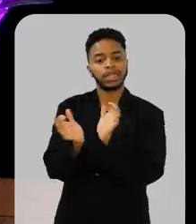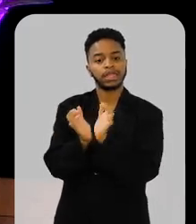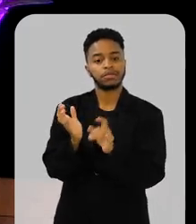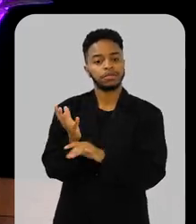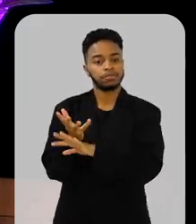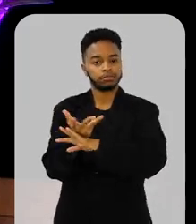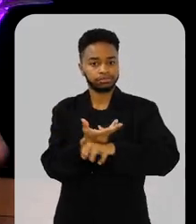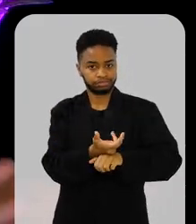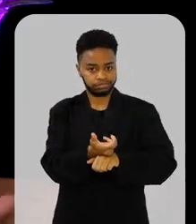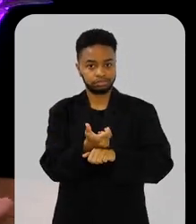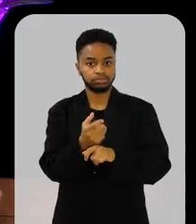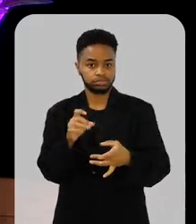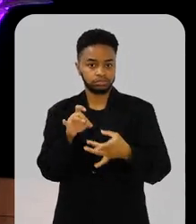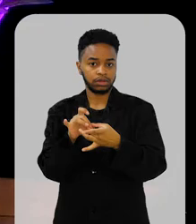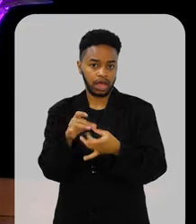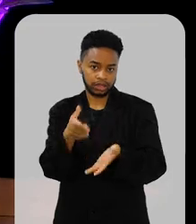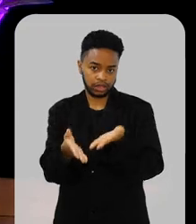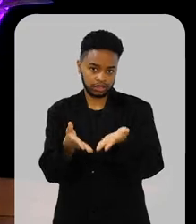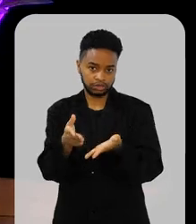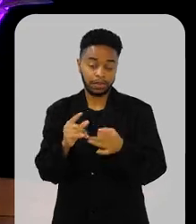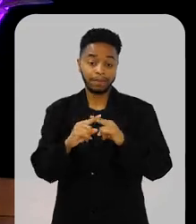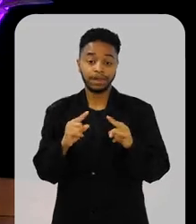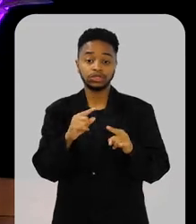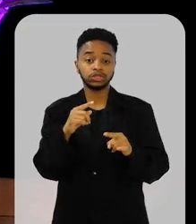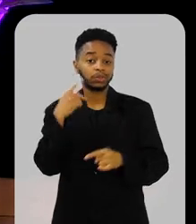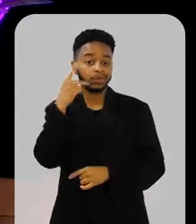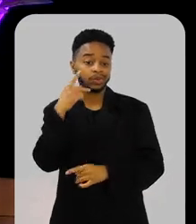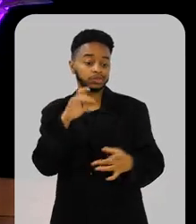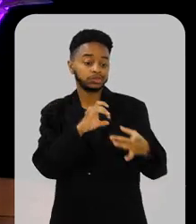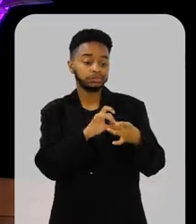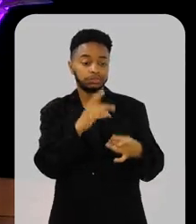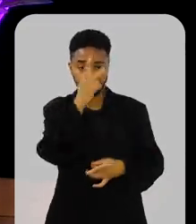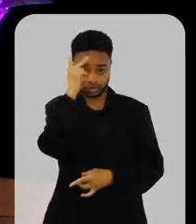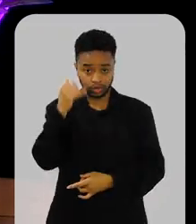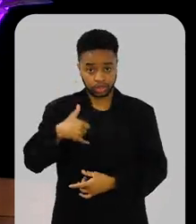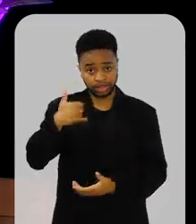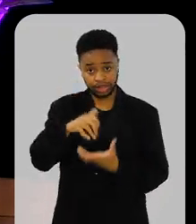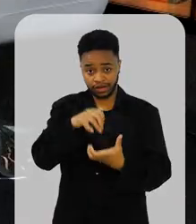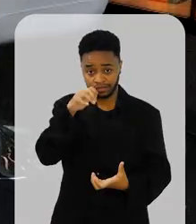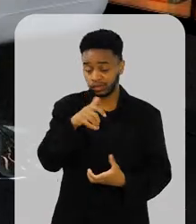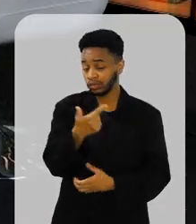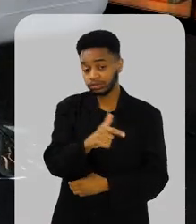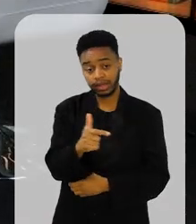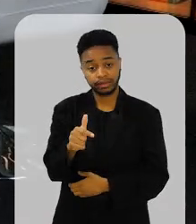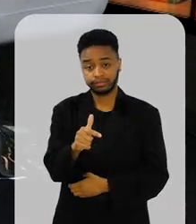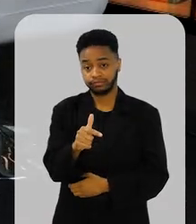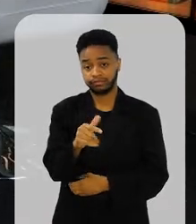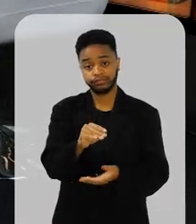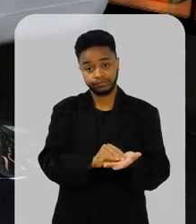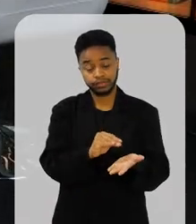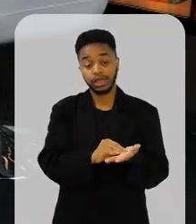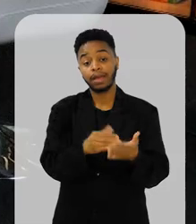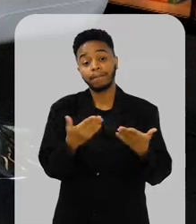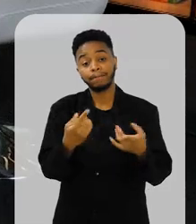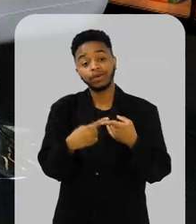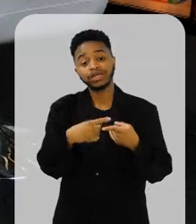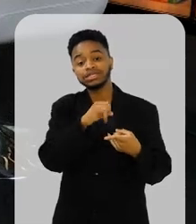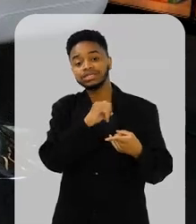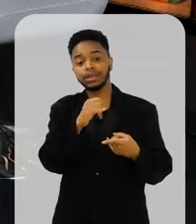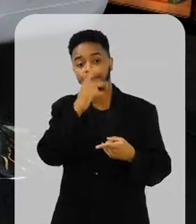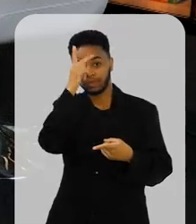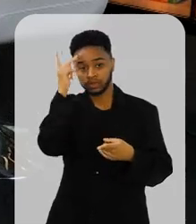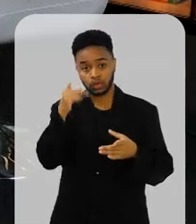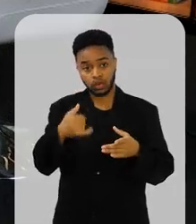multiprofissional. Isso está na política das mulheres. Na política da pessoa idosa, nós não temos. Não temos. Então, mesmo que essa pessoa